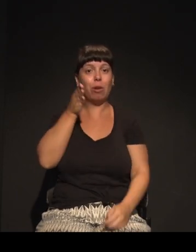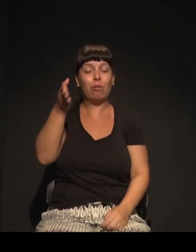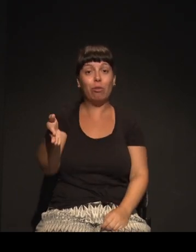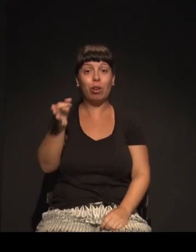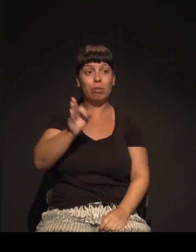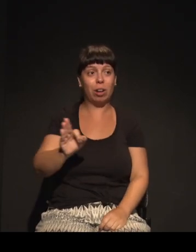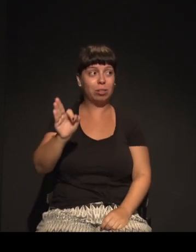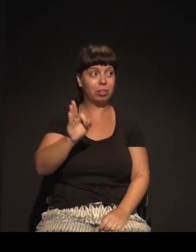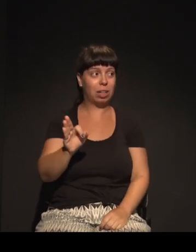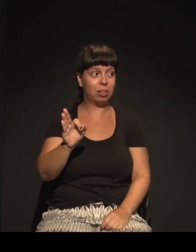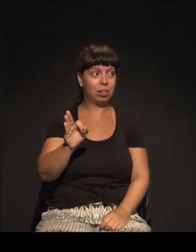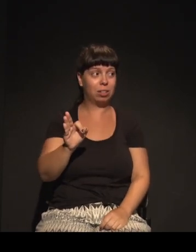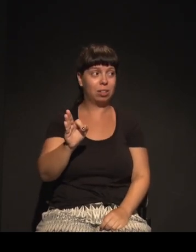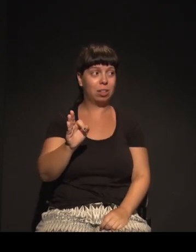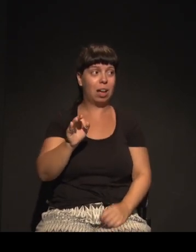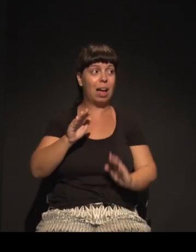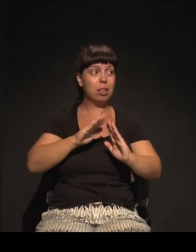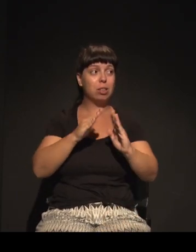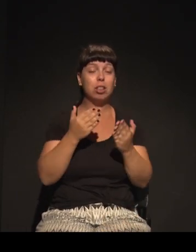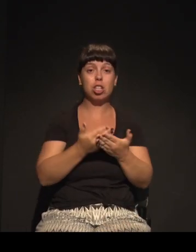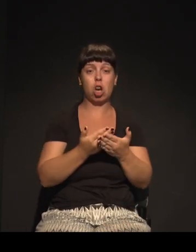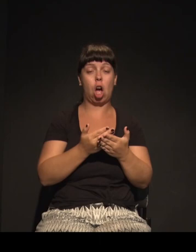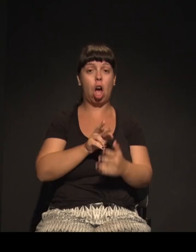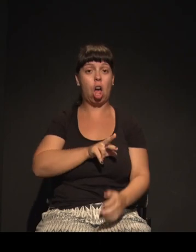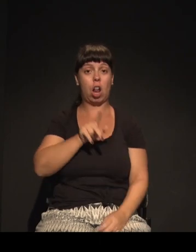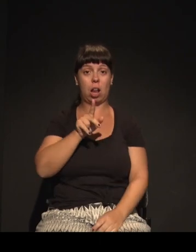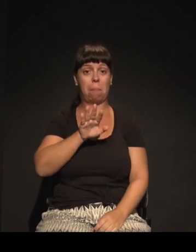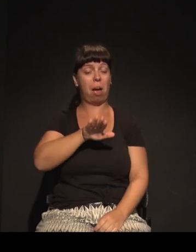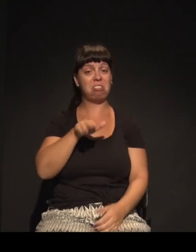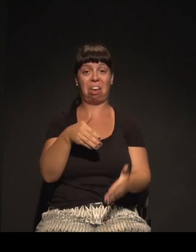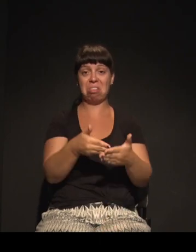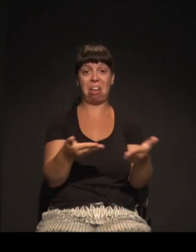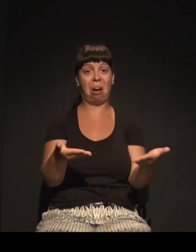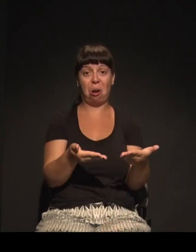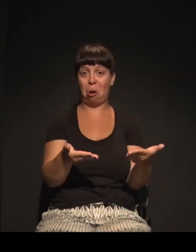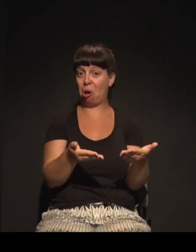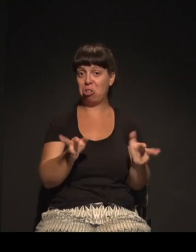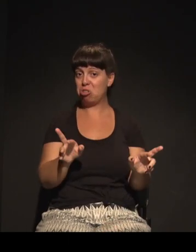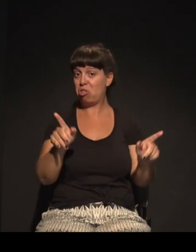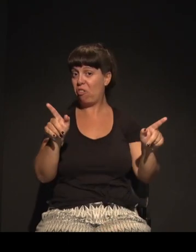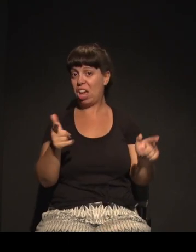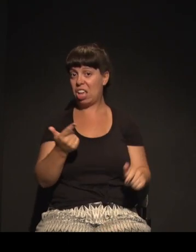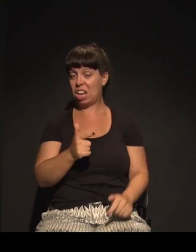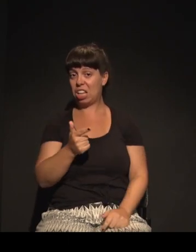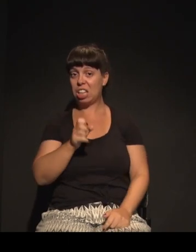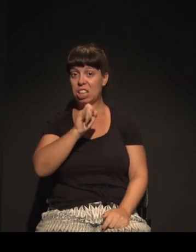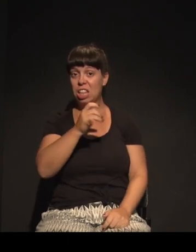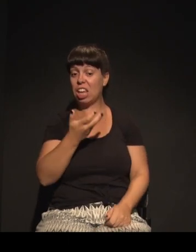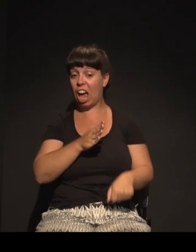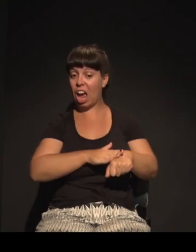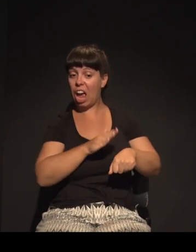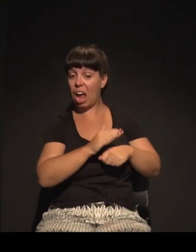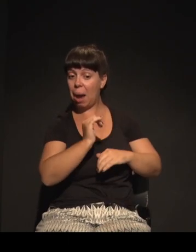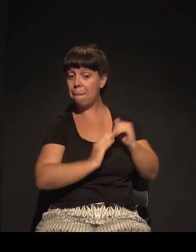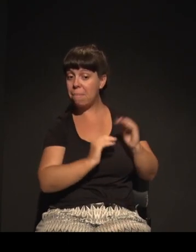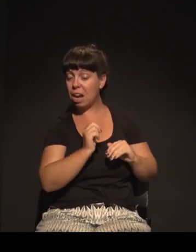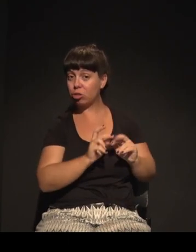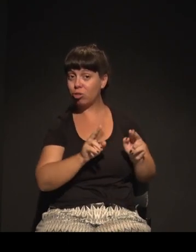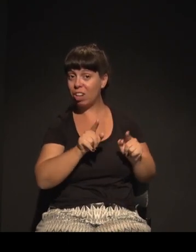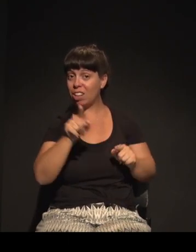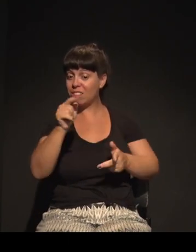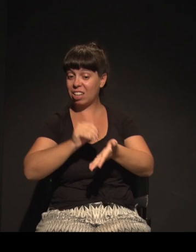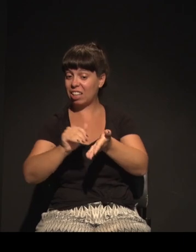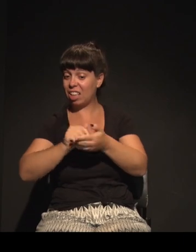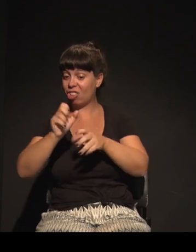escola era diferenciada só que até hoje não vejo diferença nenhuma porque quando a gente quer fazer diferente a gente é barrado na